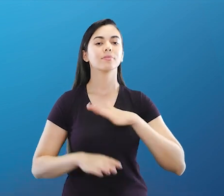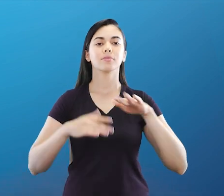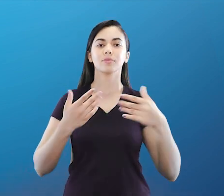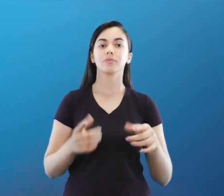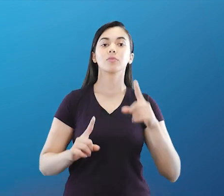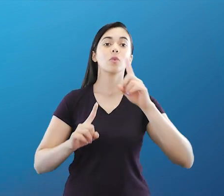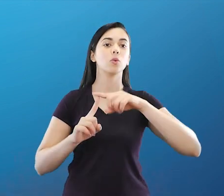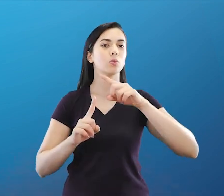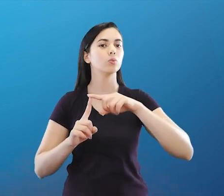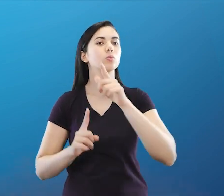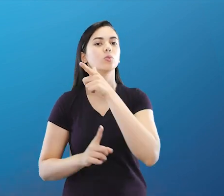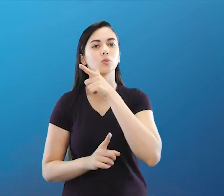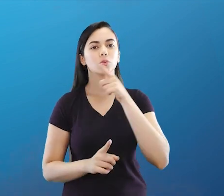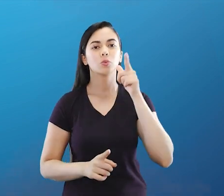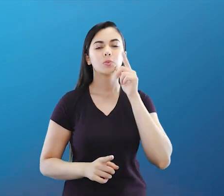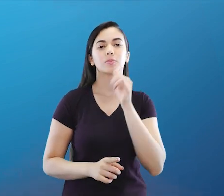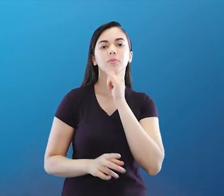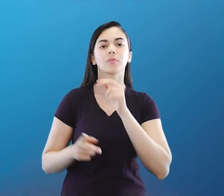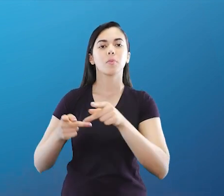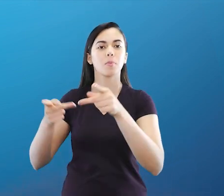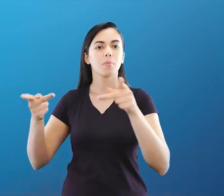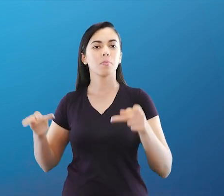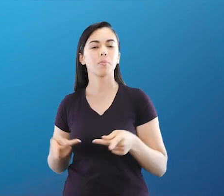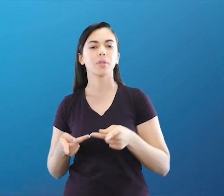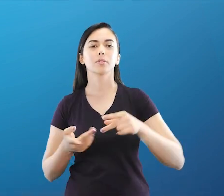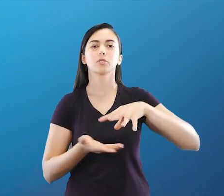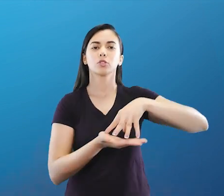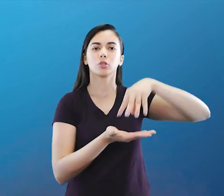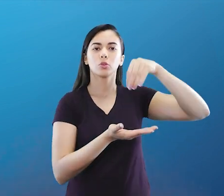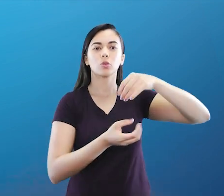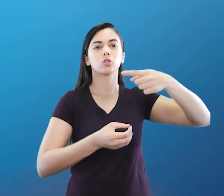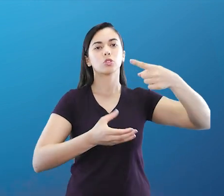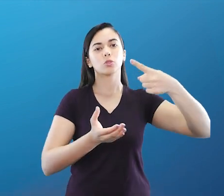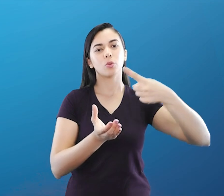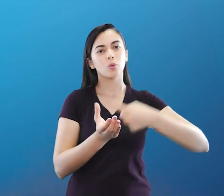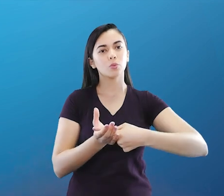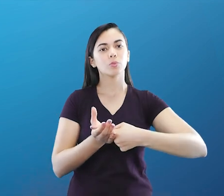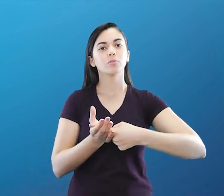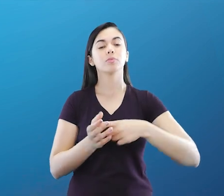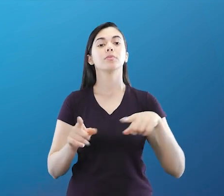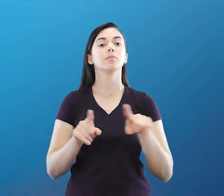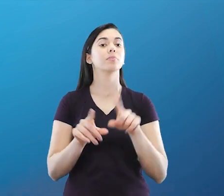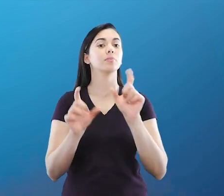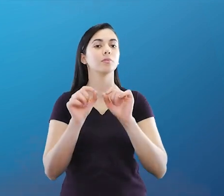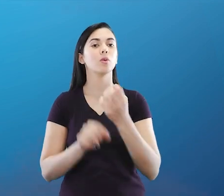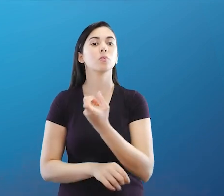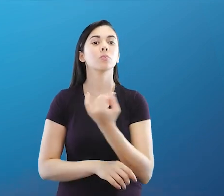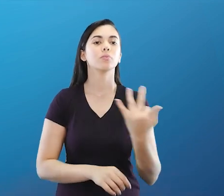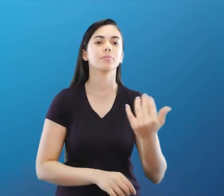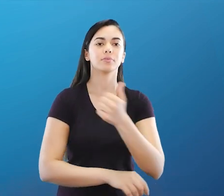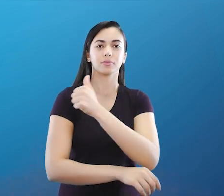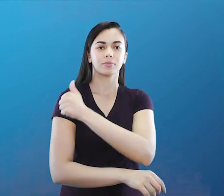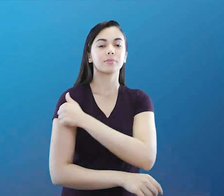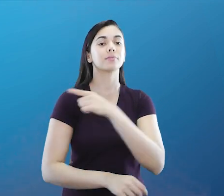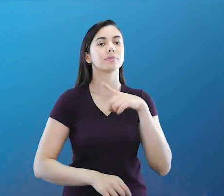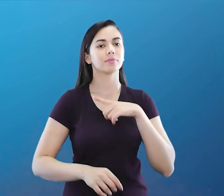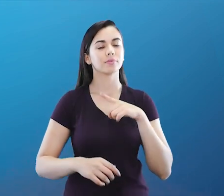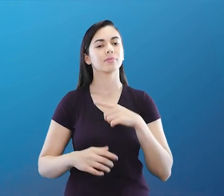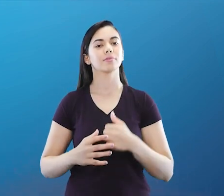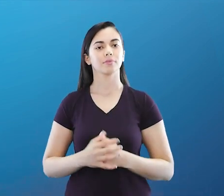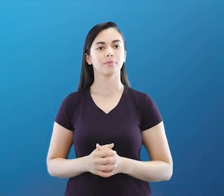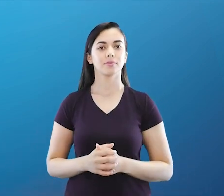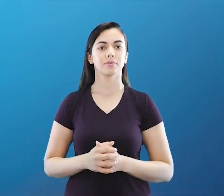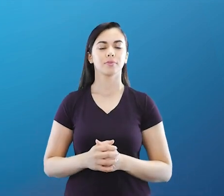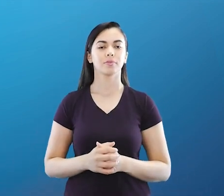temos os tipos de lanche, pizza, coxinha, cachorro-quente e a quantidade de alunos, né? O